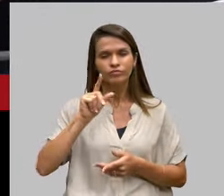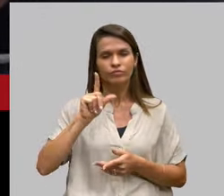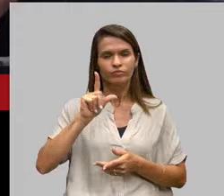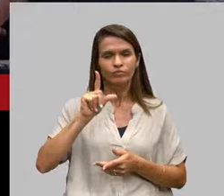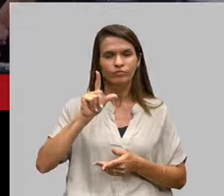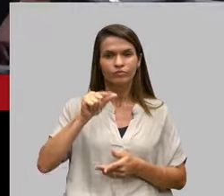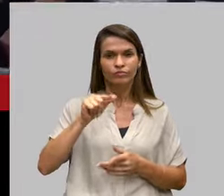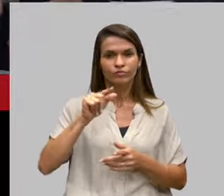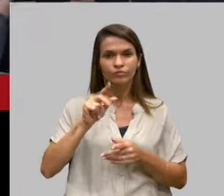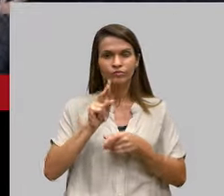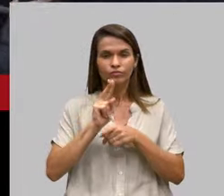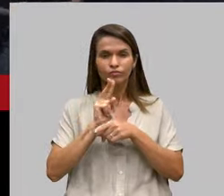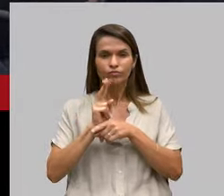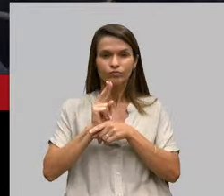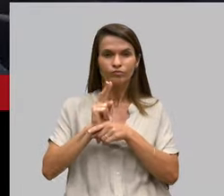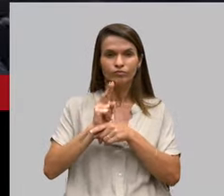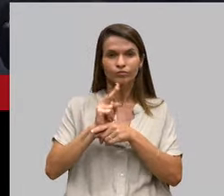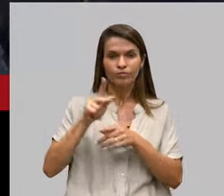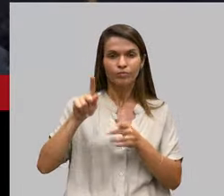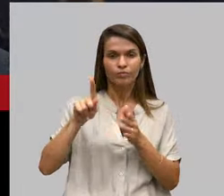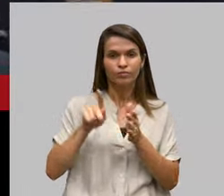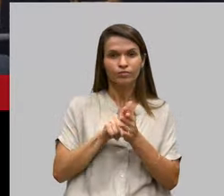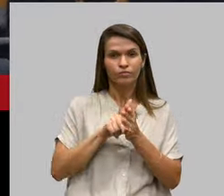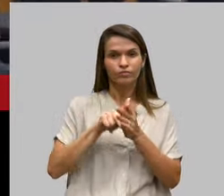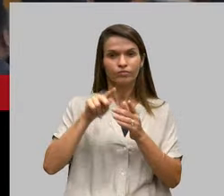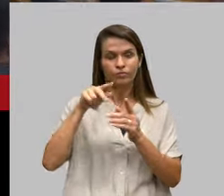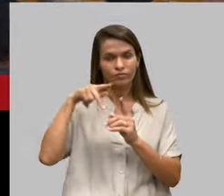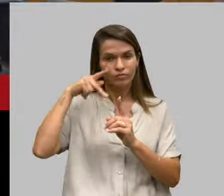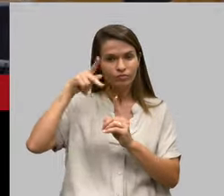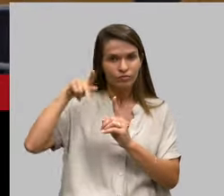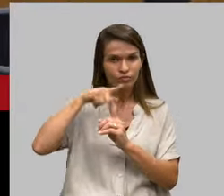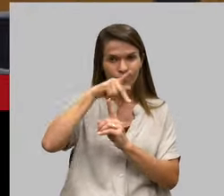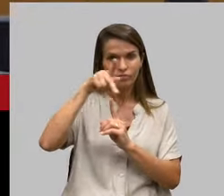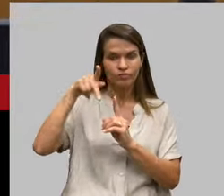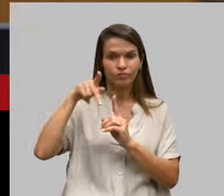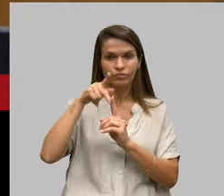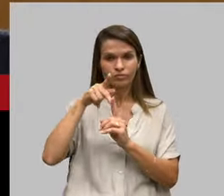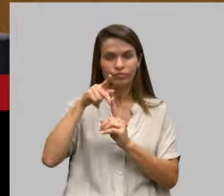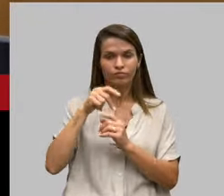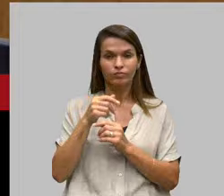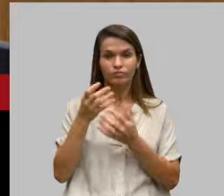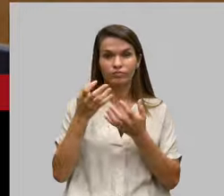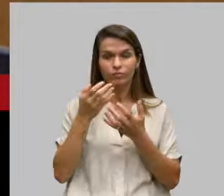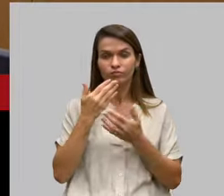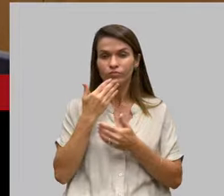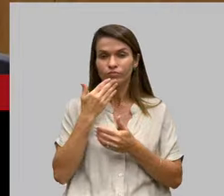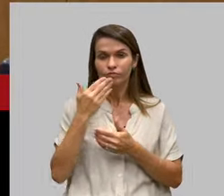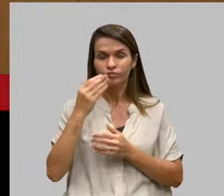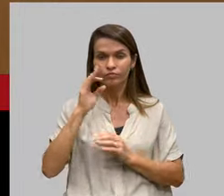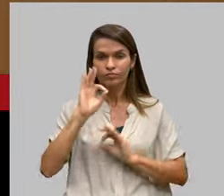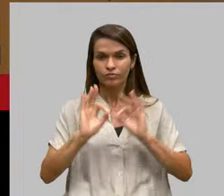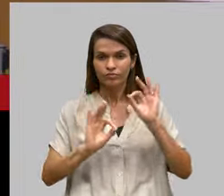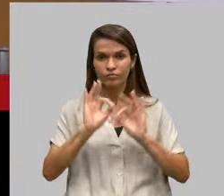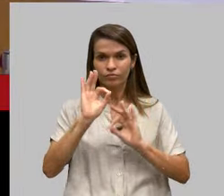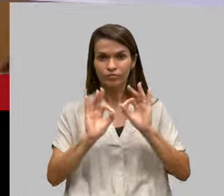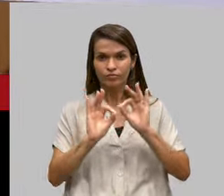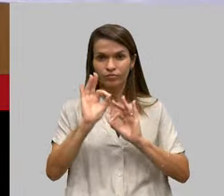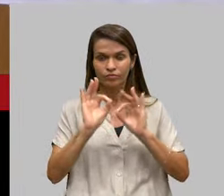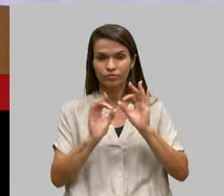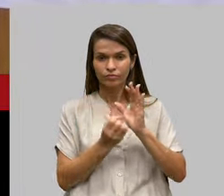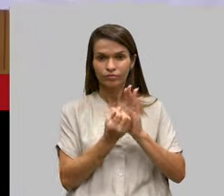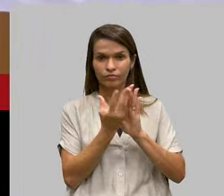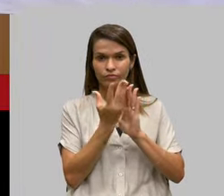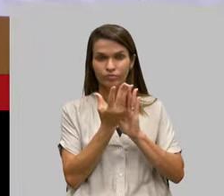Previdência Social nós vamos fazer eu gostaria de pedir a produção para colocar para a